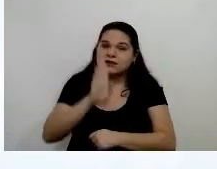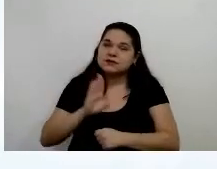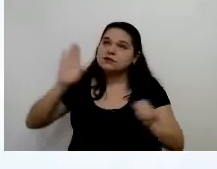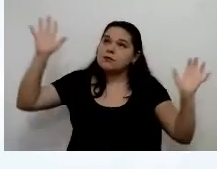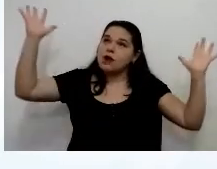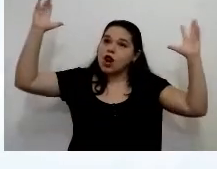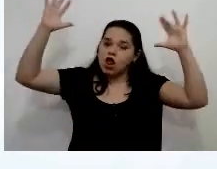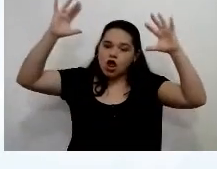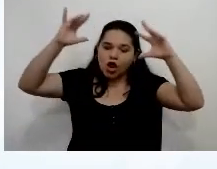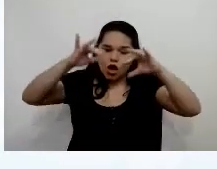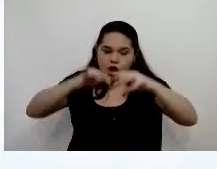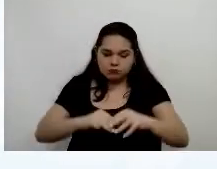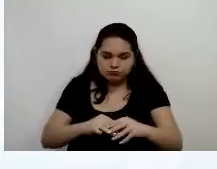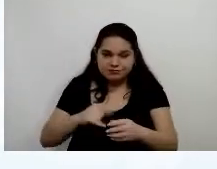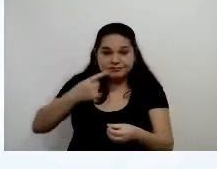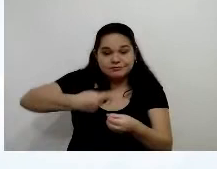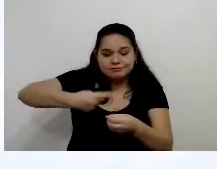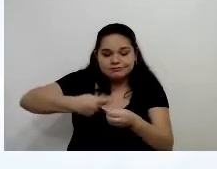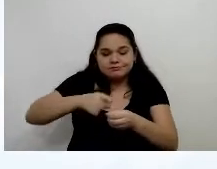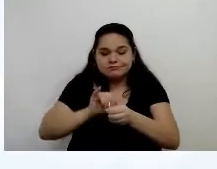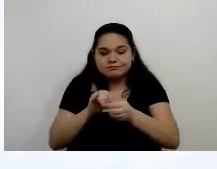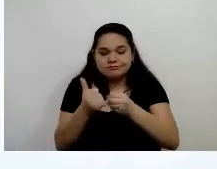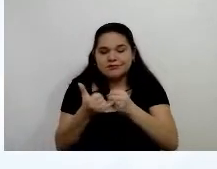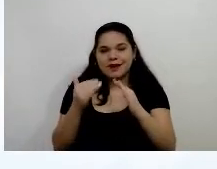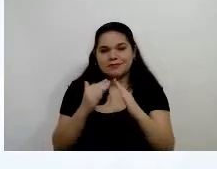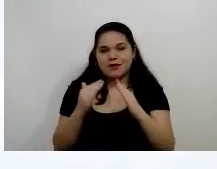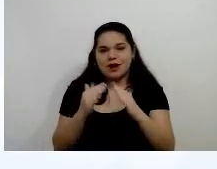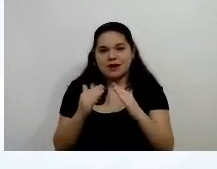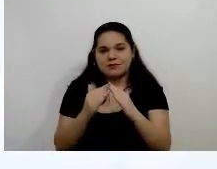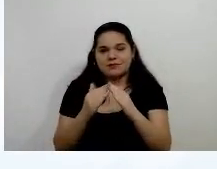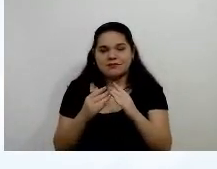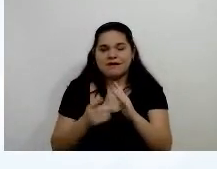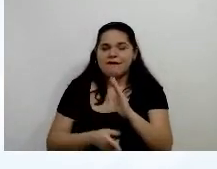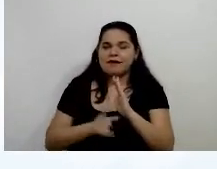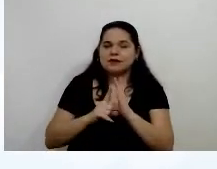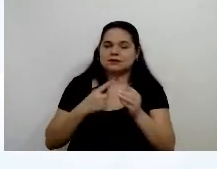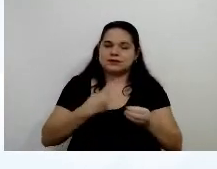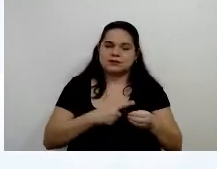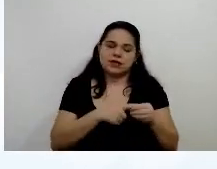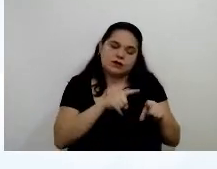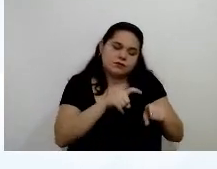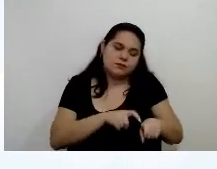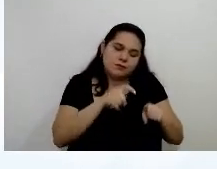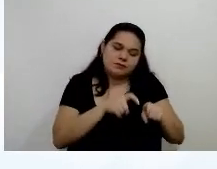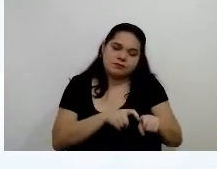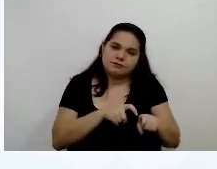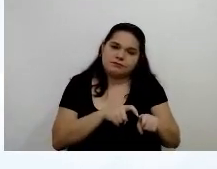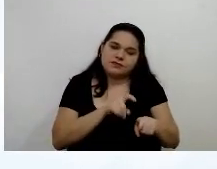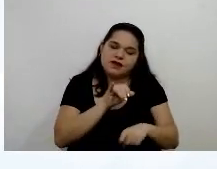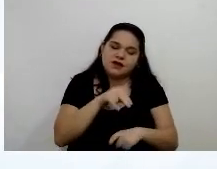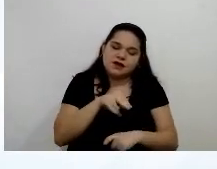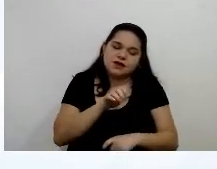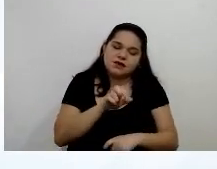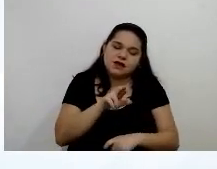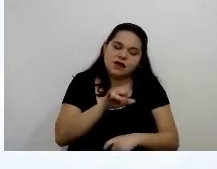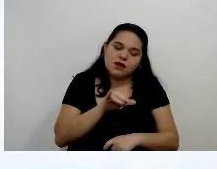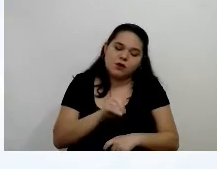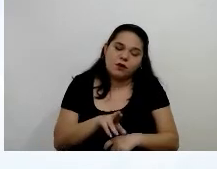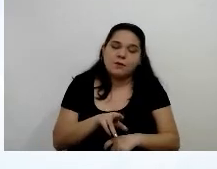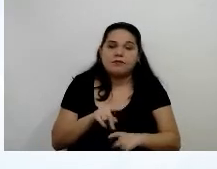ser mais uma cidade somente interiorizana, mas sim uma cidade com um potencial industrial muito